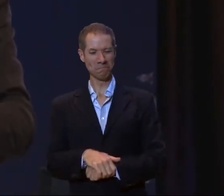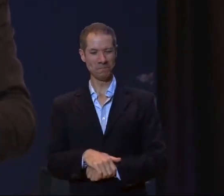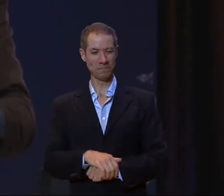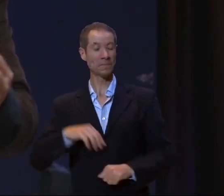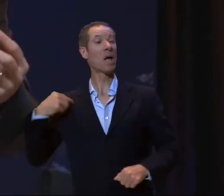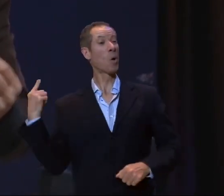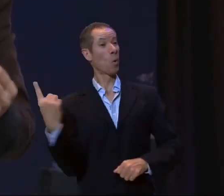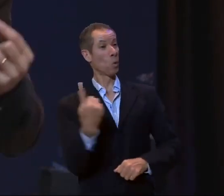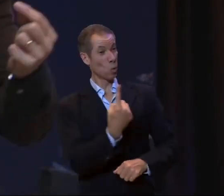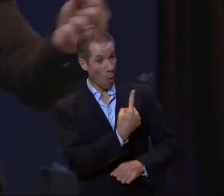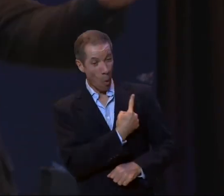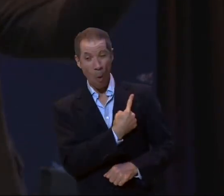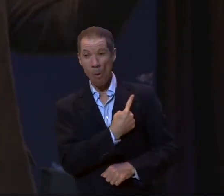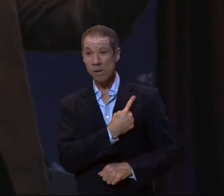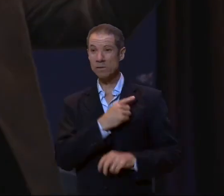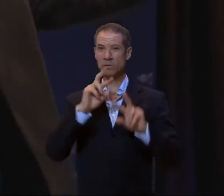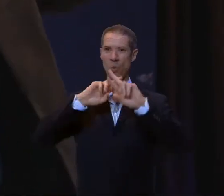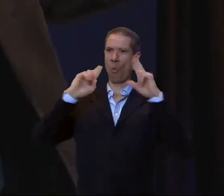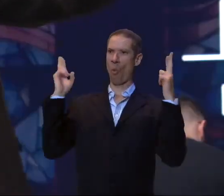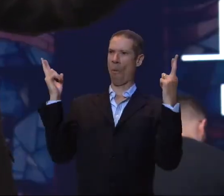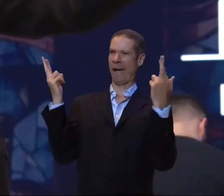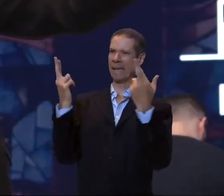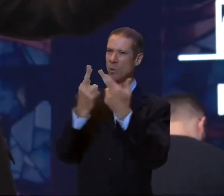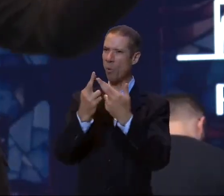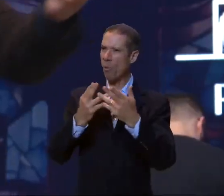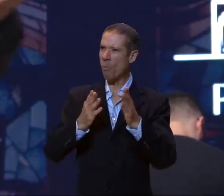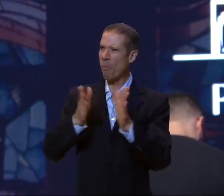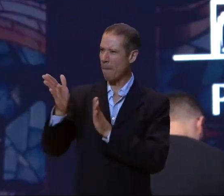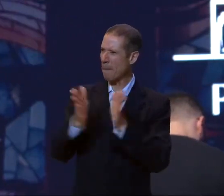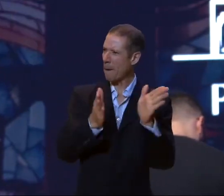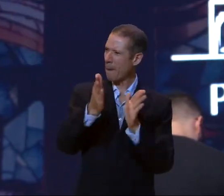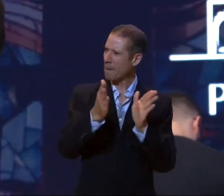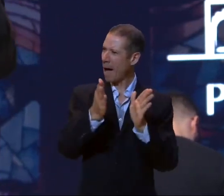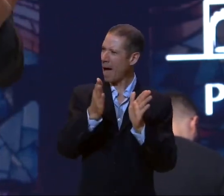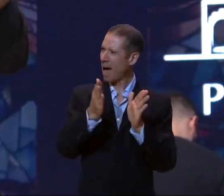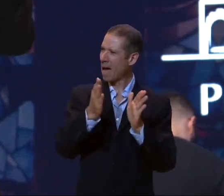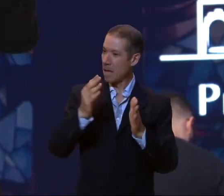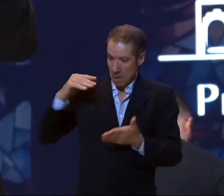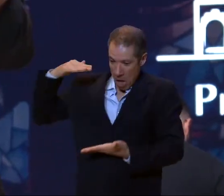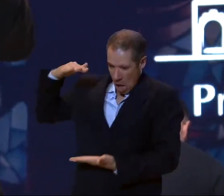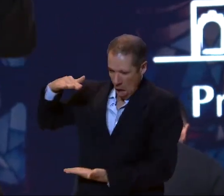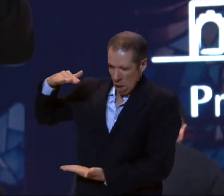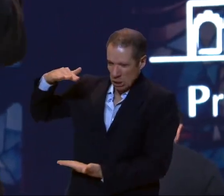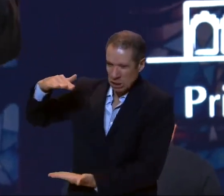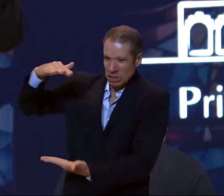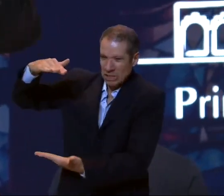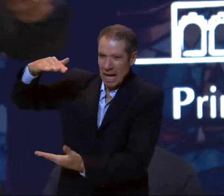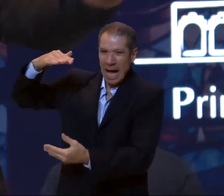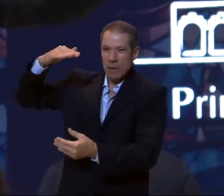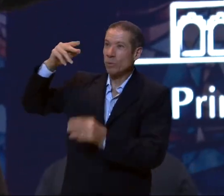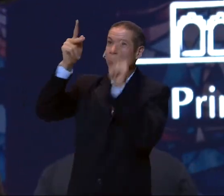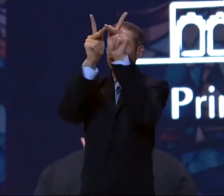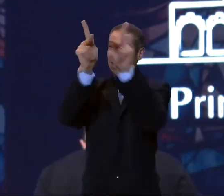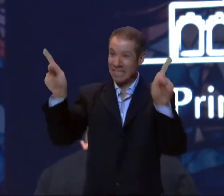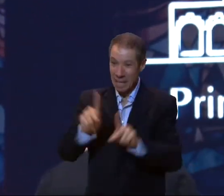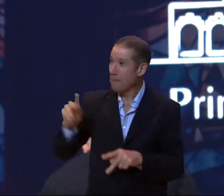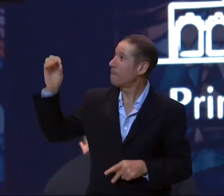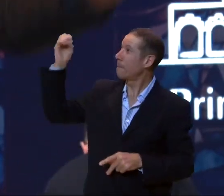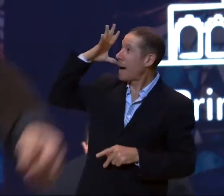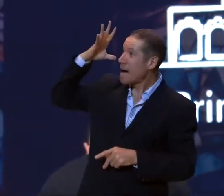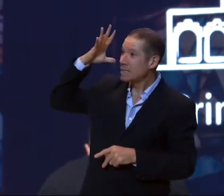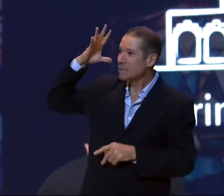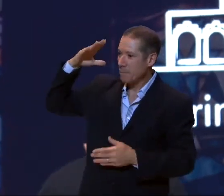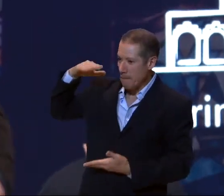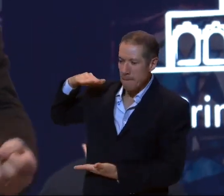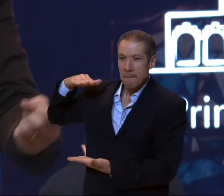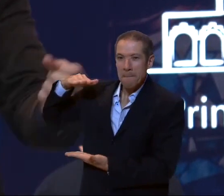O nosso reino transcende. Ei, pega o saco de graça e paz, sai